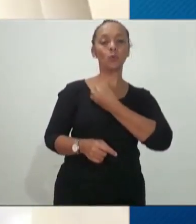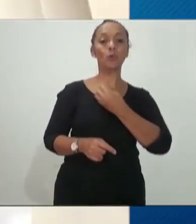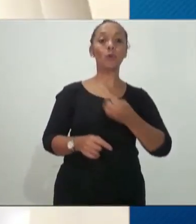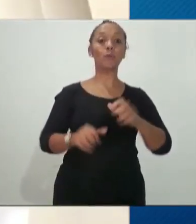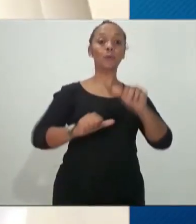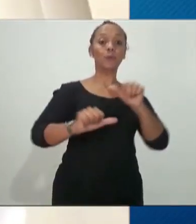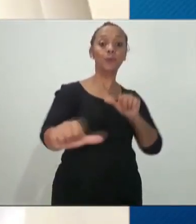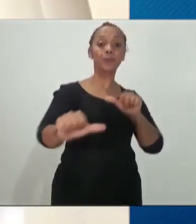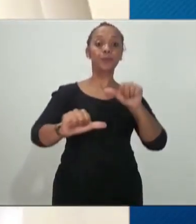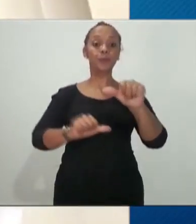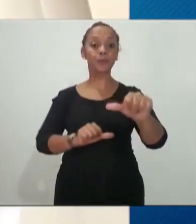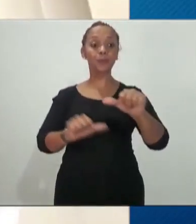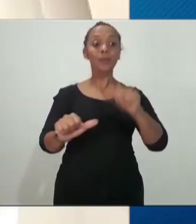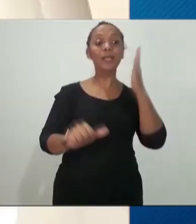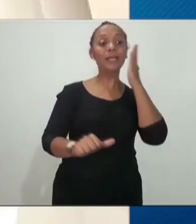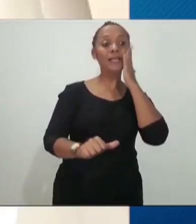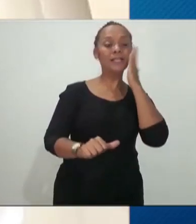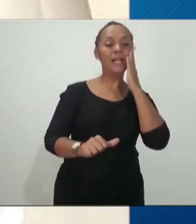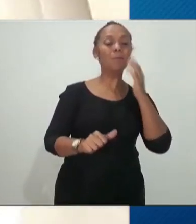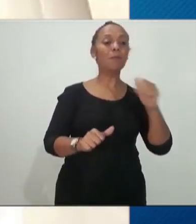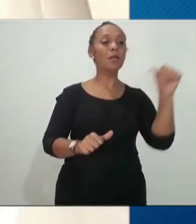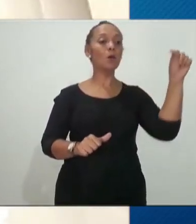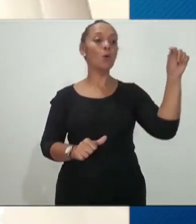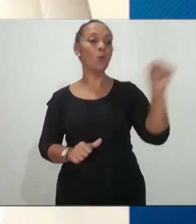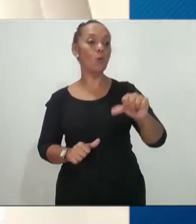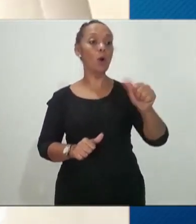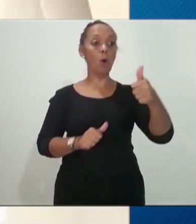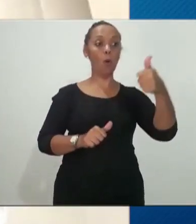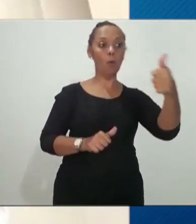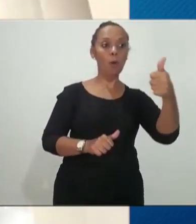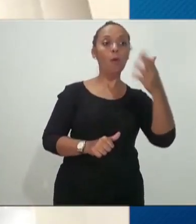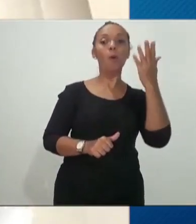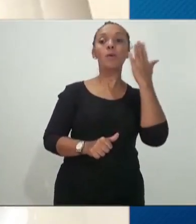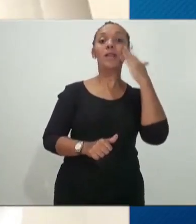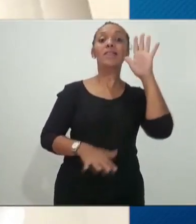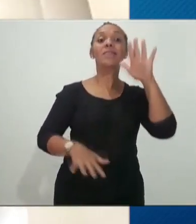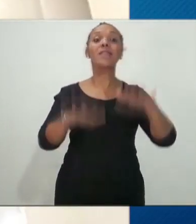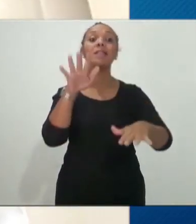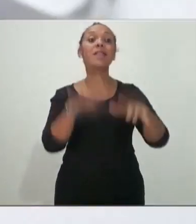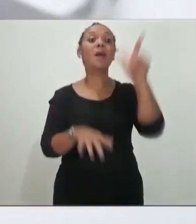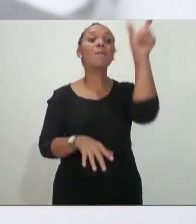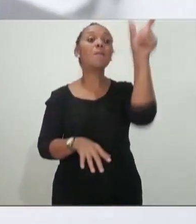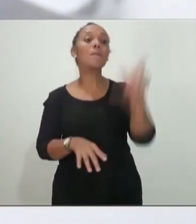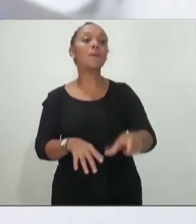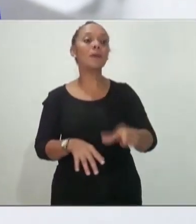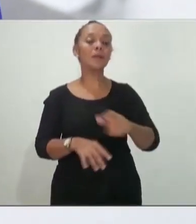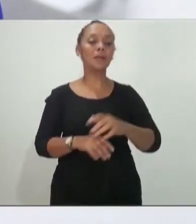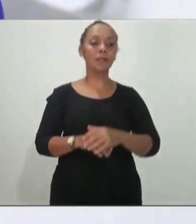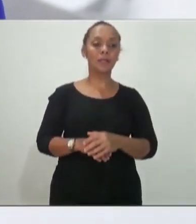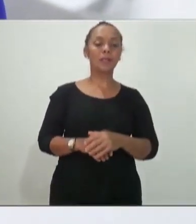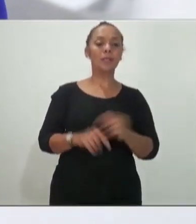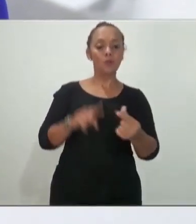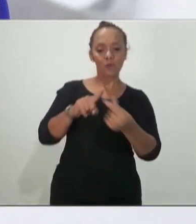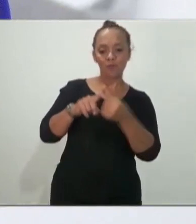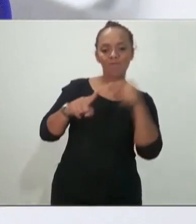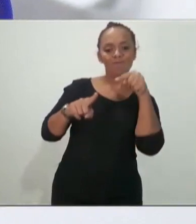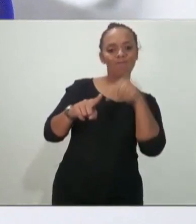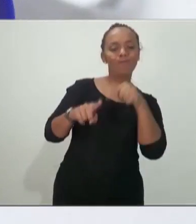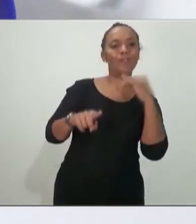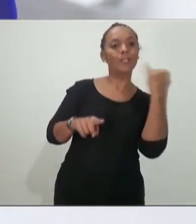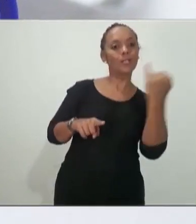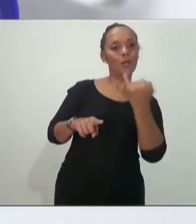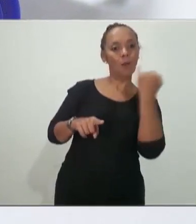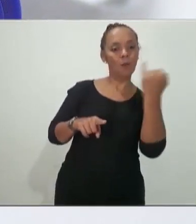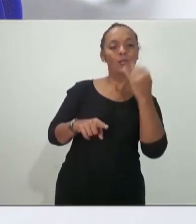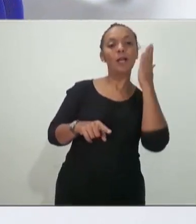do valor objetivo da saturação depende também do contexto clínico do paciente. O oxímetro é uma ferramenta